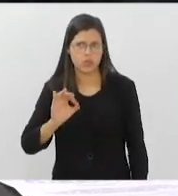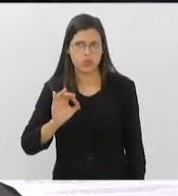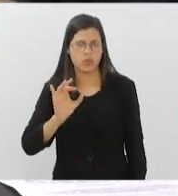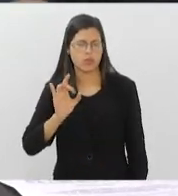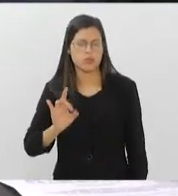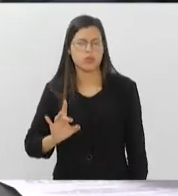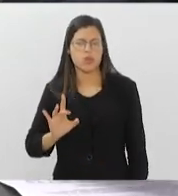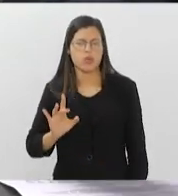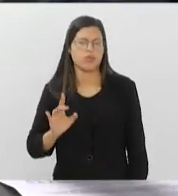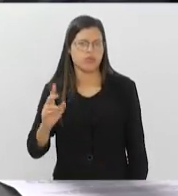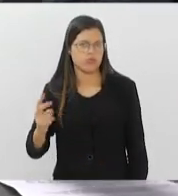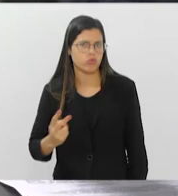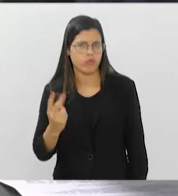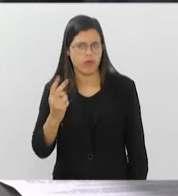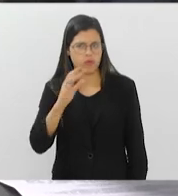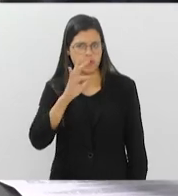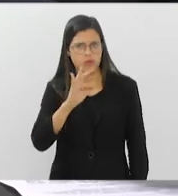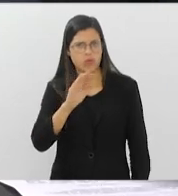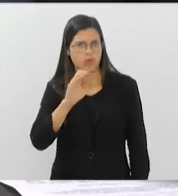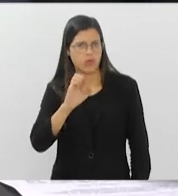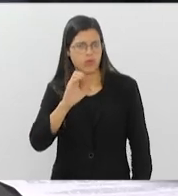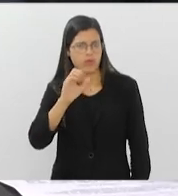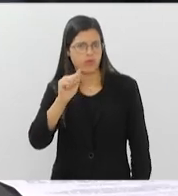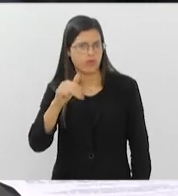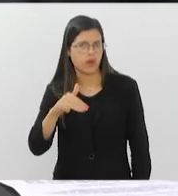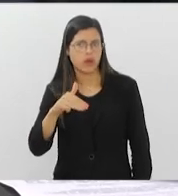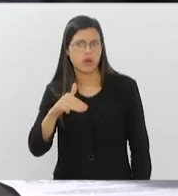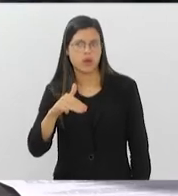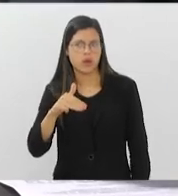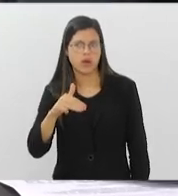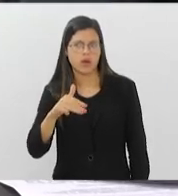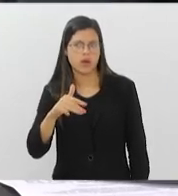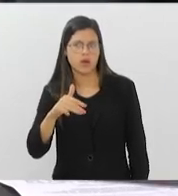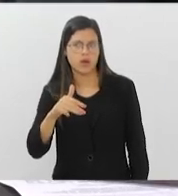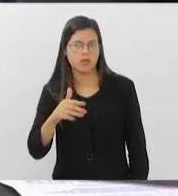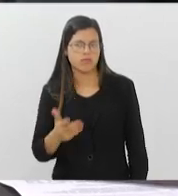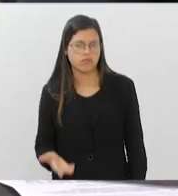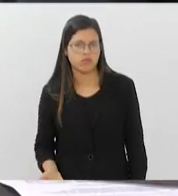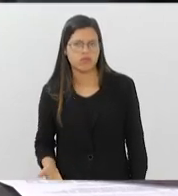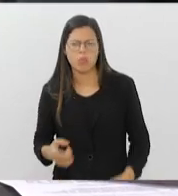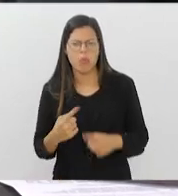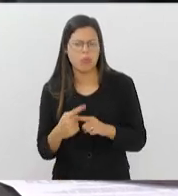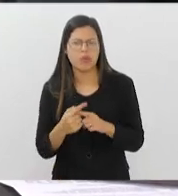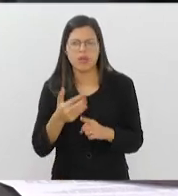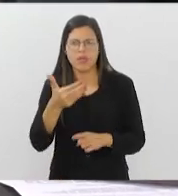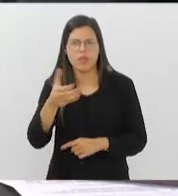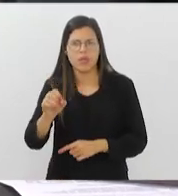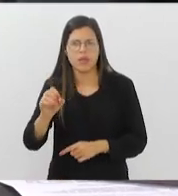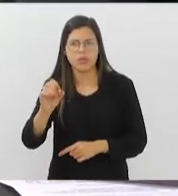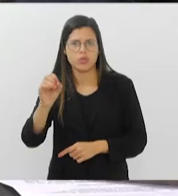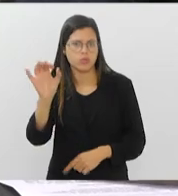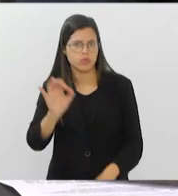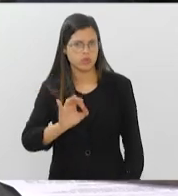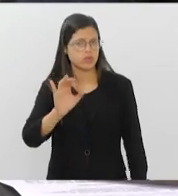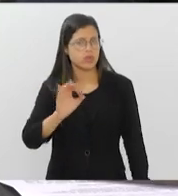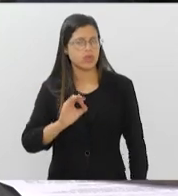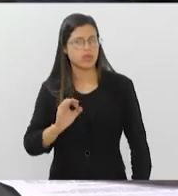valor do FECAM é uma enormidade. Por que 10%? Eu acho que deveria